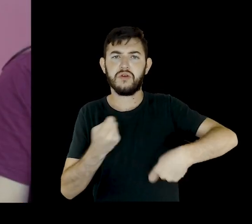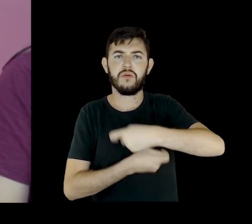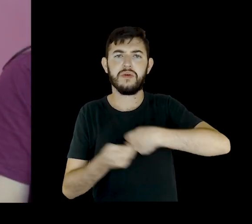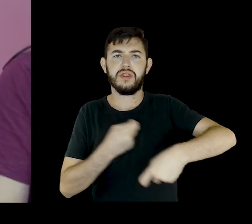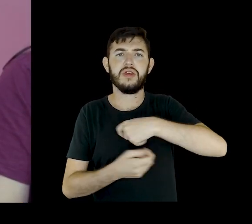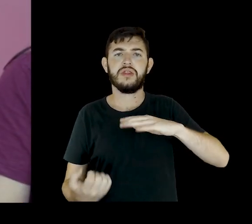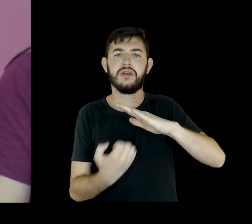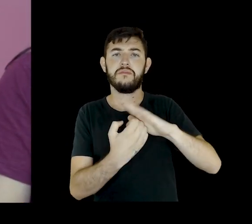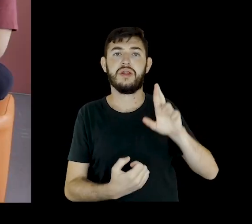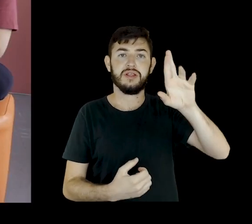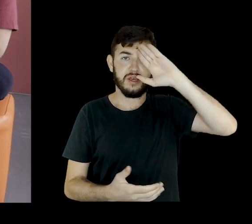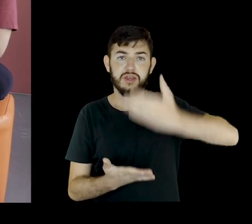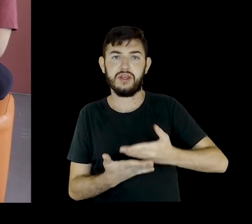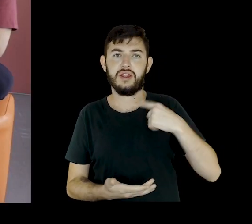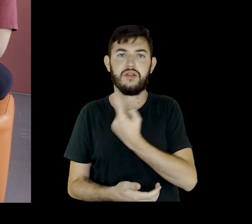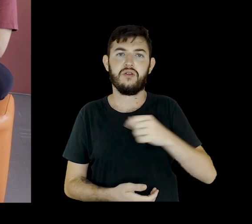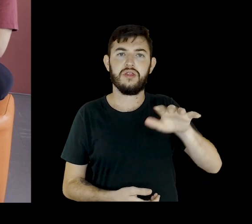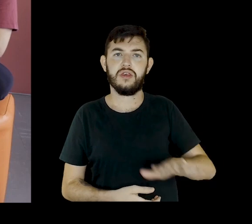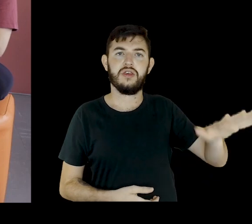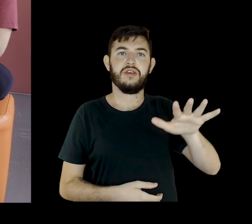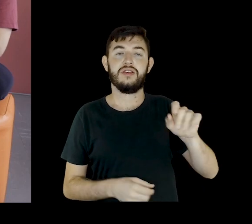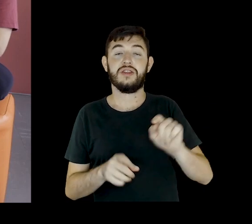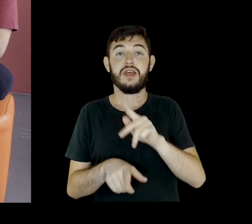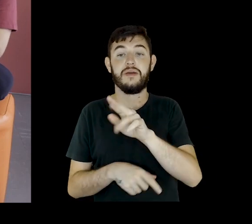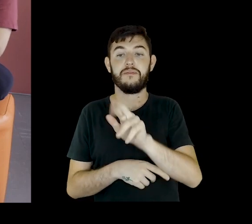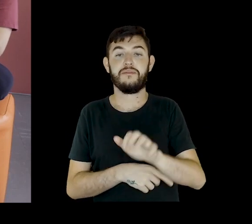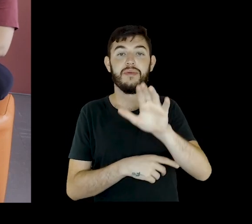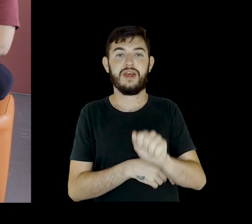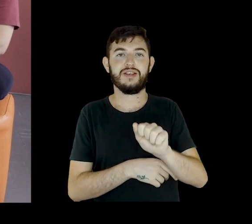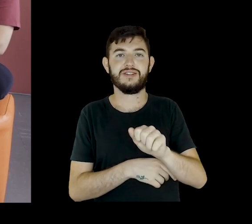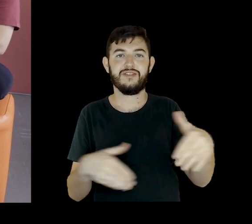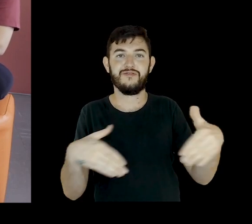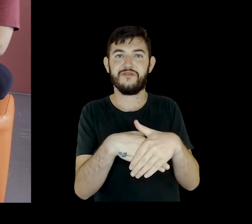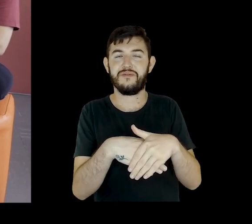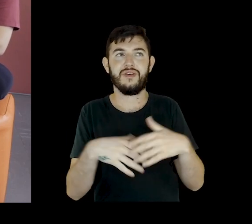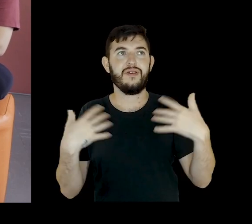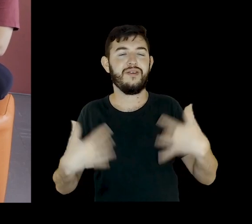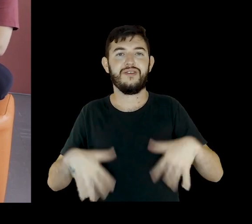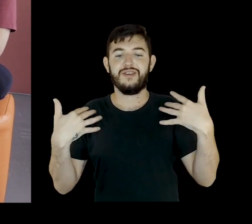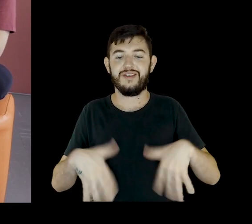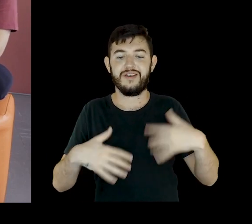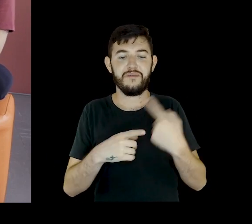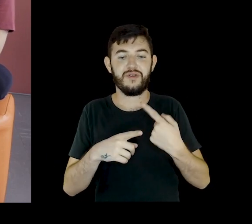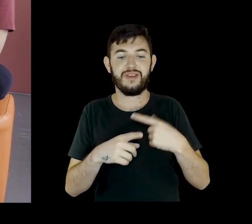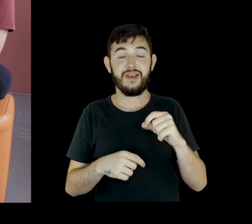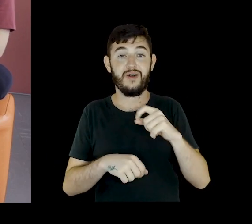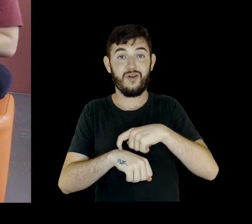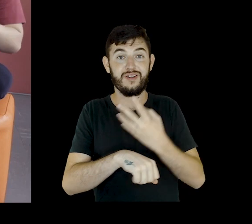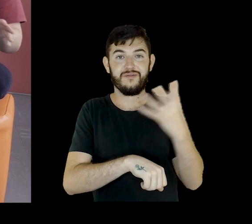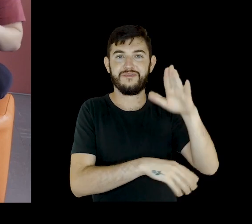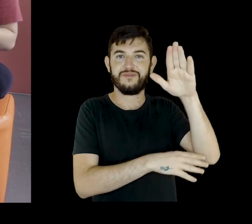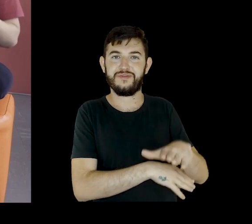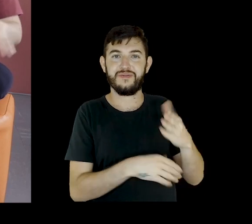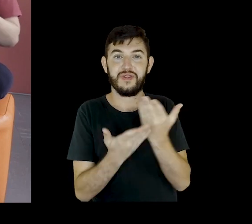empresários acreditarem na nossa região. É a praça da entrada do Recanto dos Humildes, é um fenômeno, a entrada. Né? É, porque às 4 horas da tarde